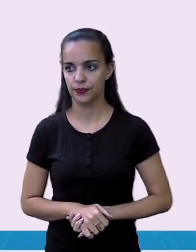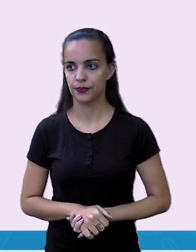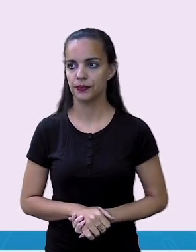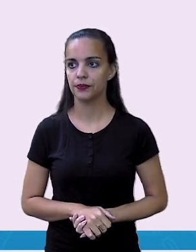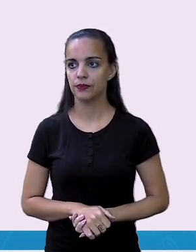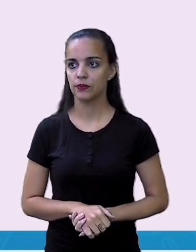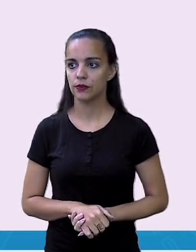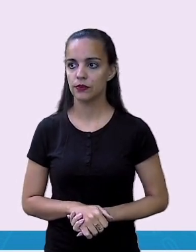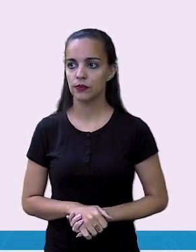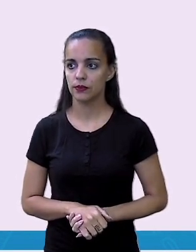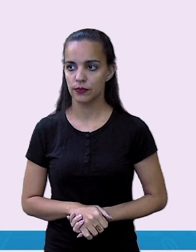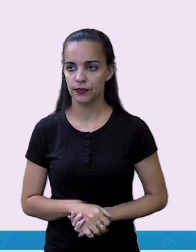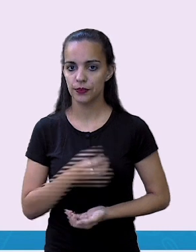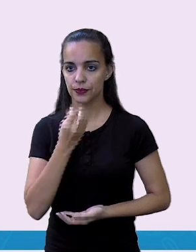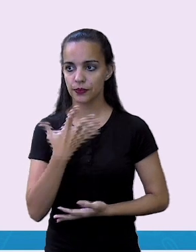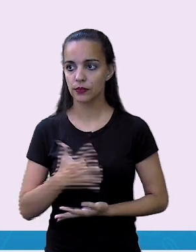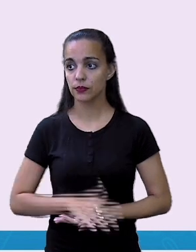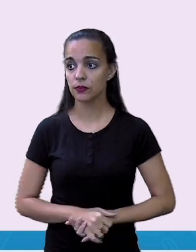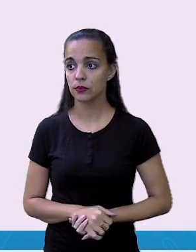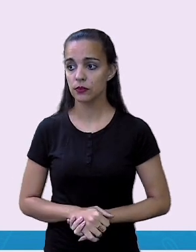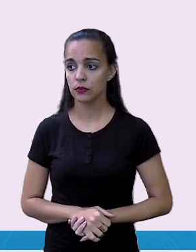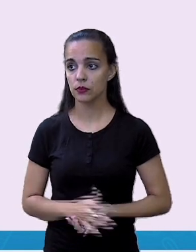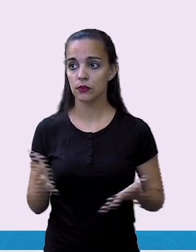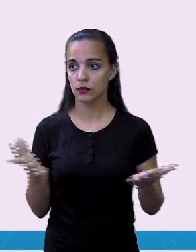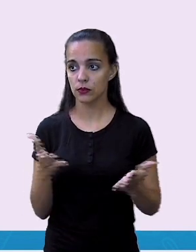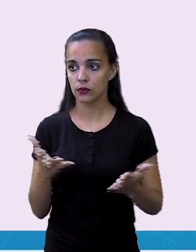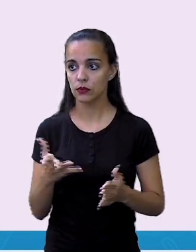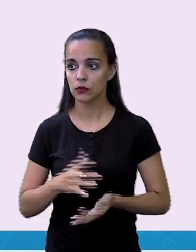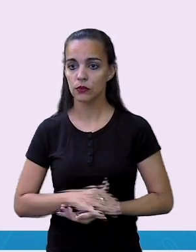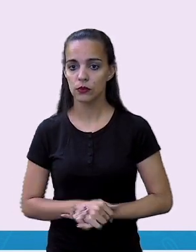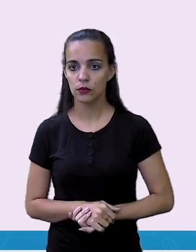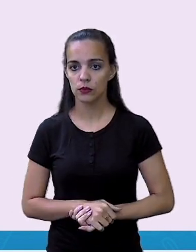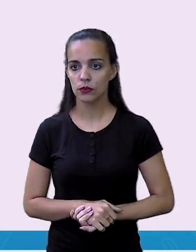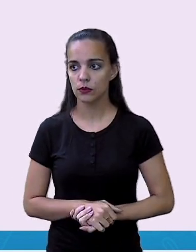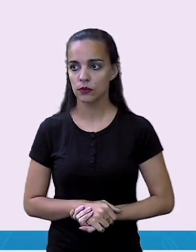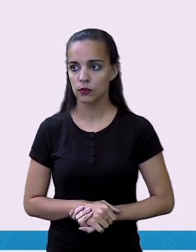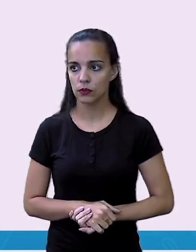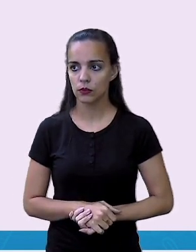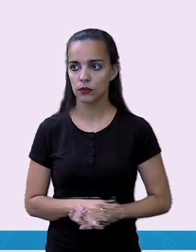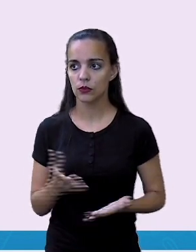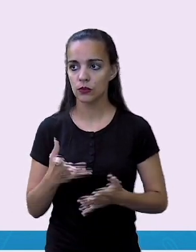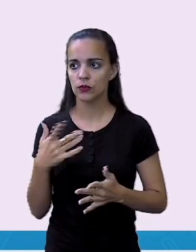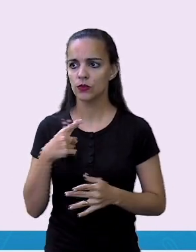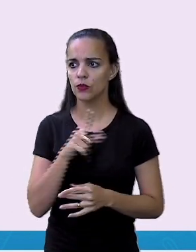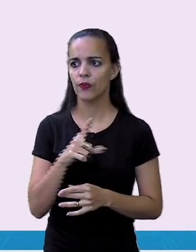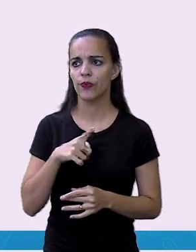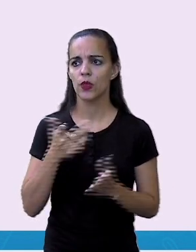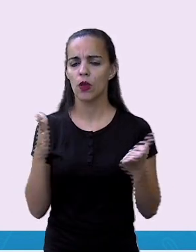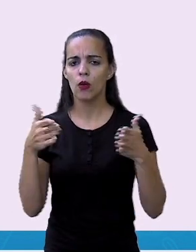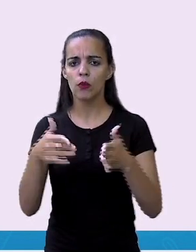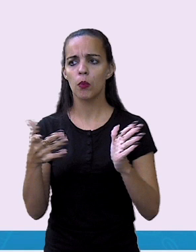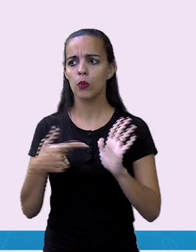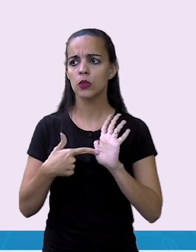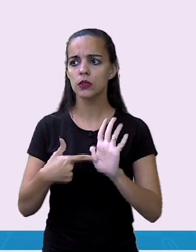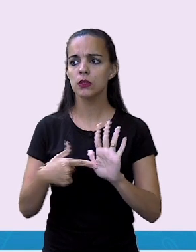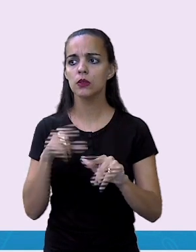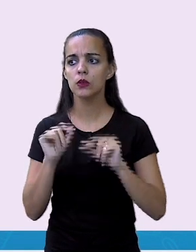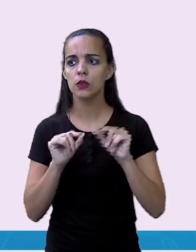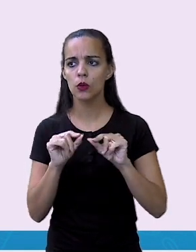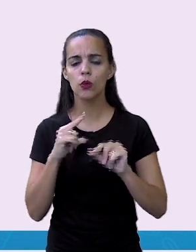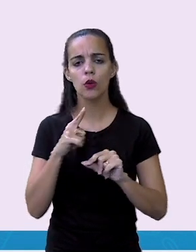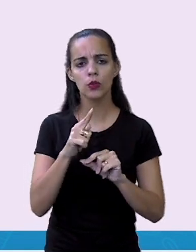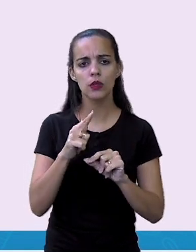5. Muito bem. Agora, o nosso outro tópico revisional são